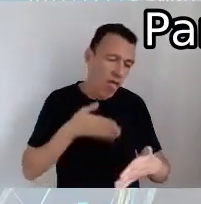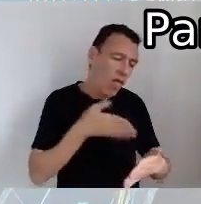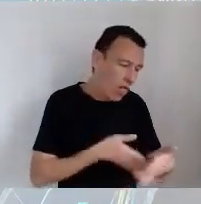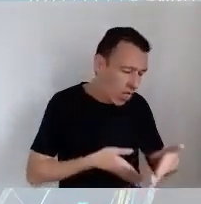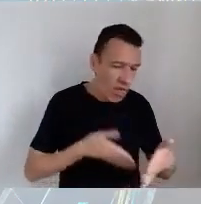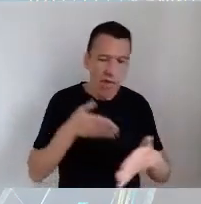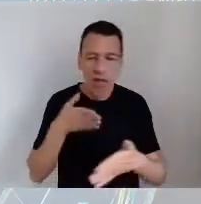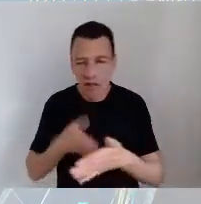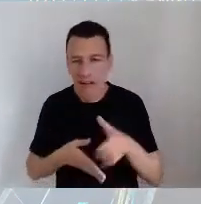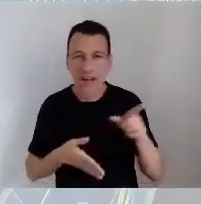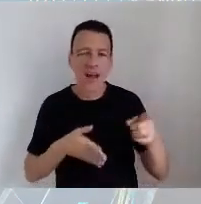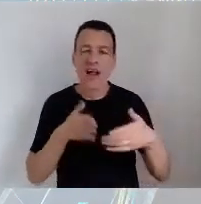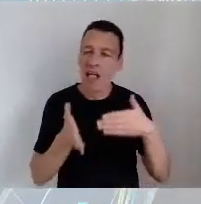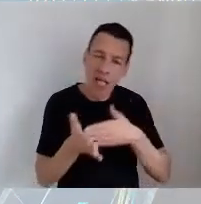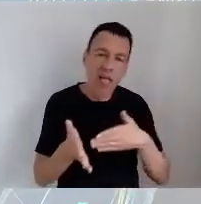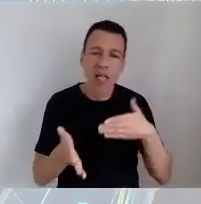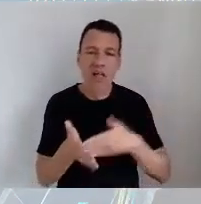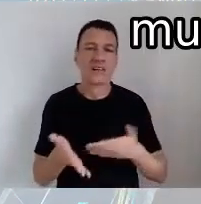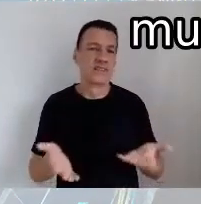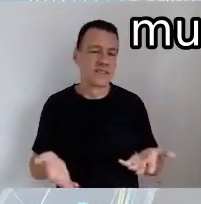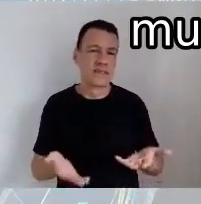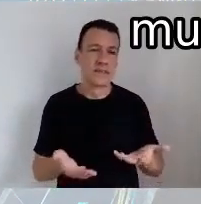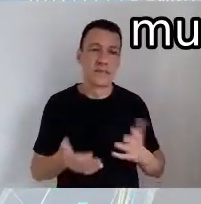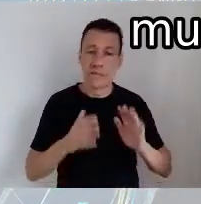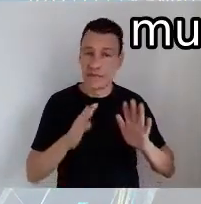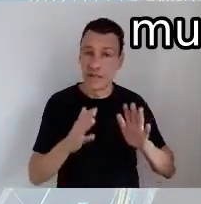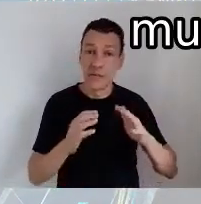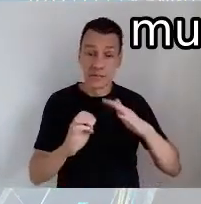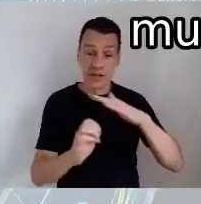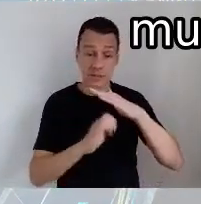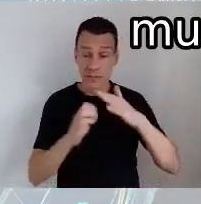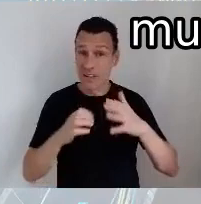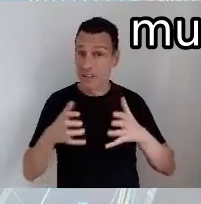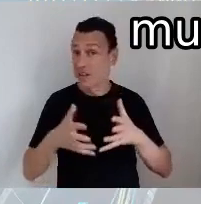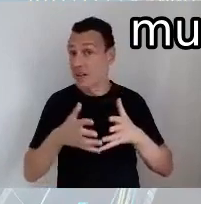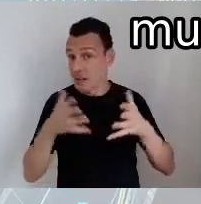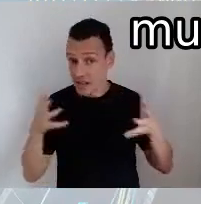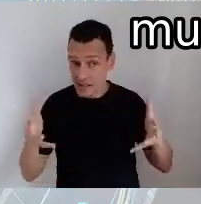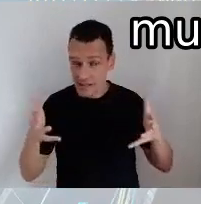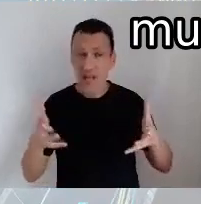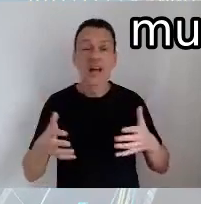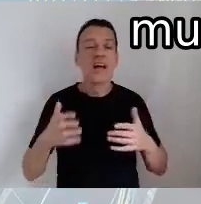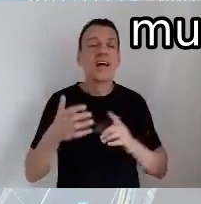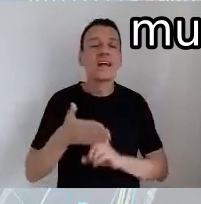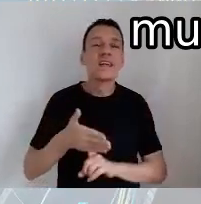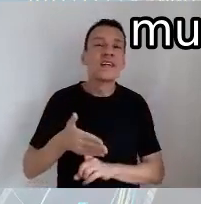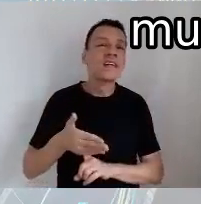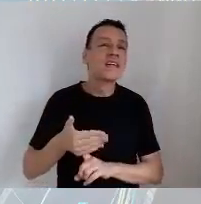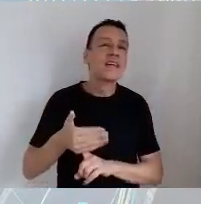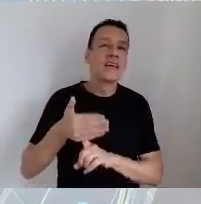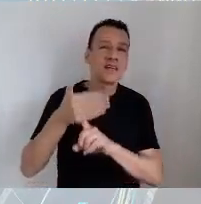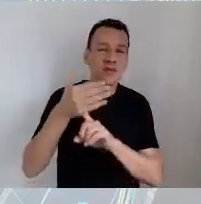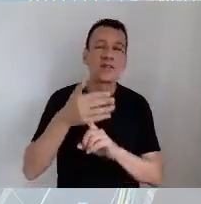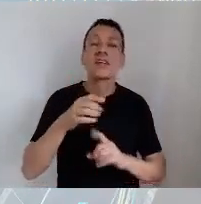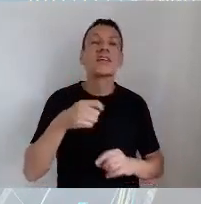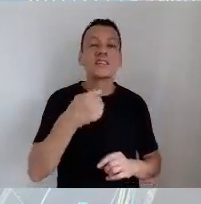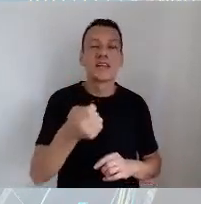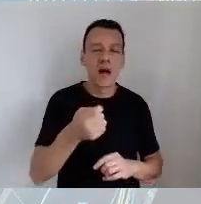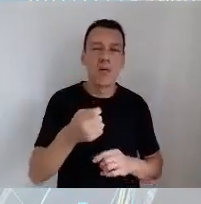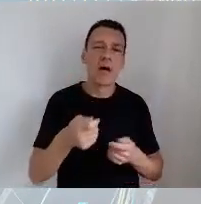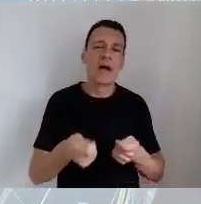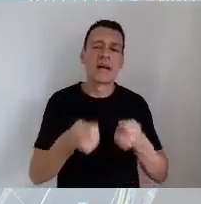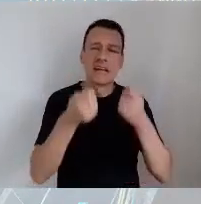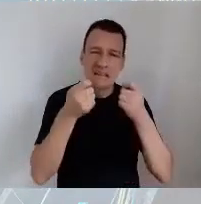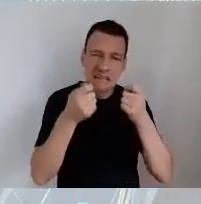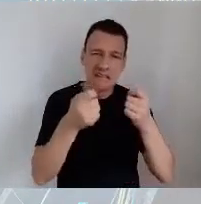em que você trabalha principalmente em grandes empresas muitas vezes tecnologia se apresenta muito mais como restrição do que efetivamente